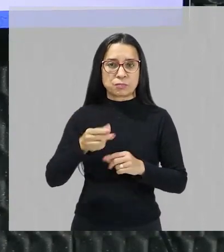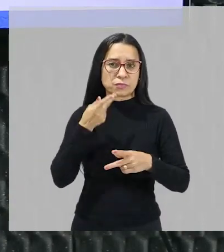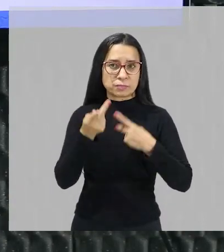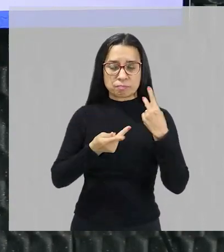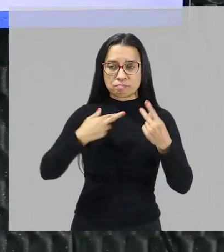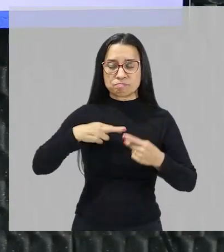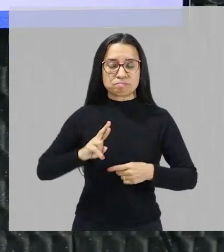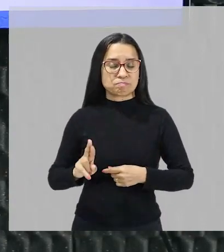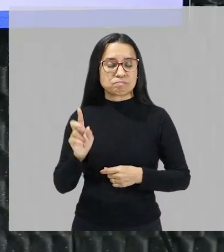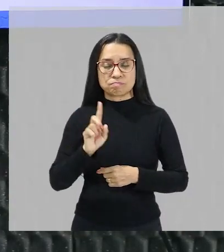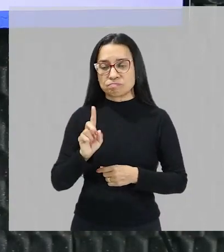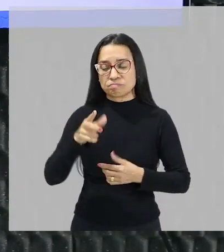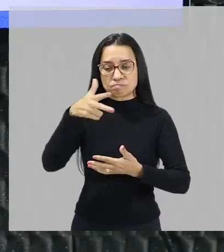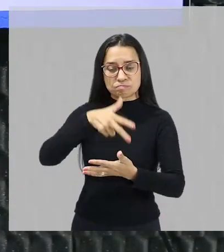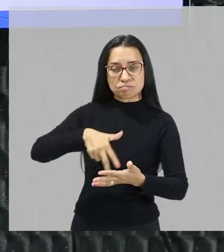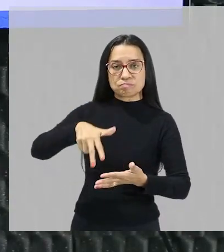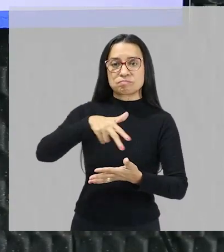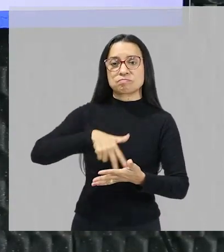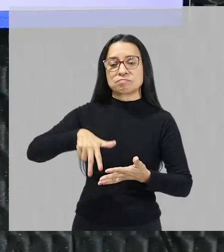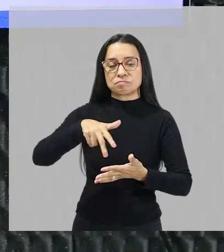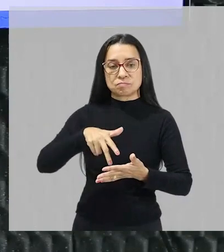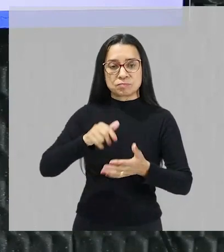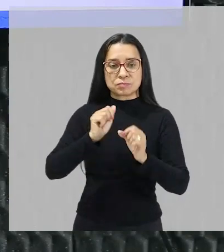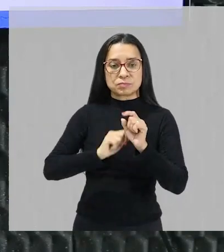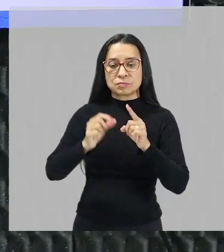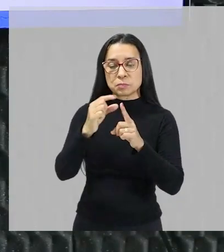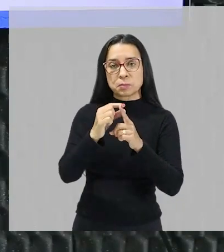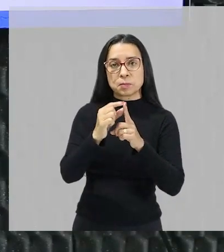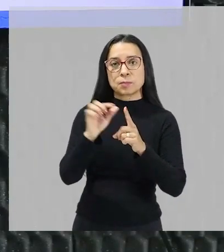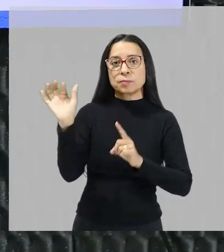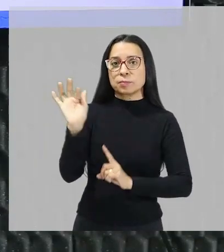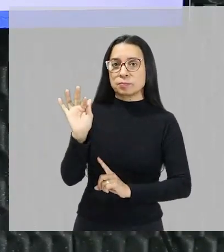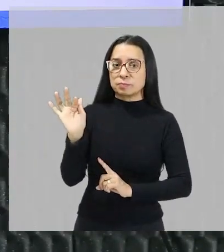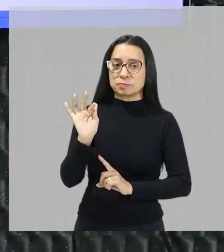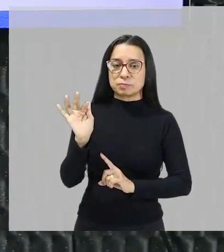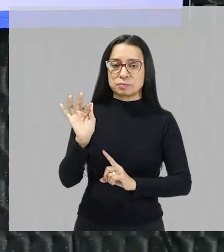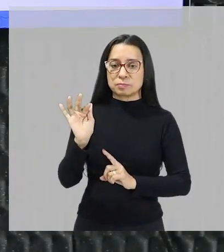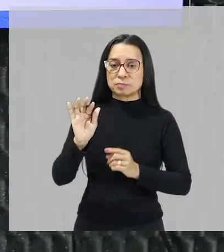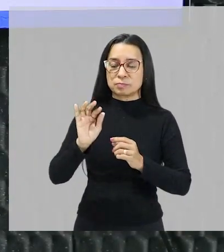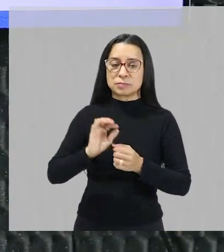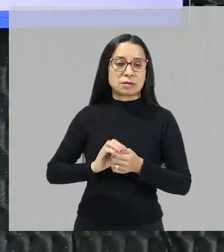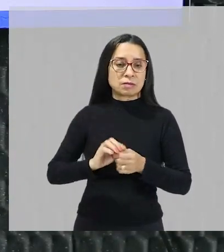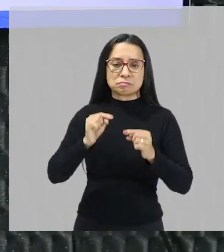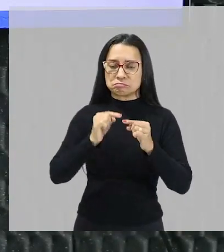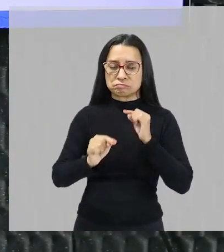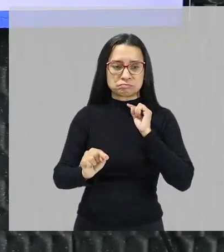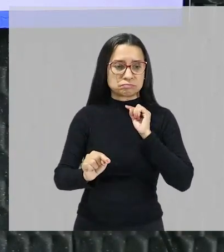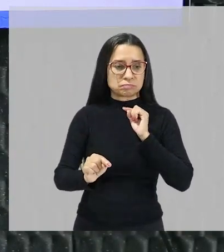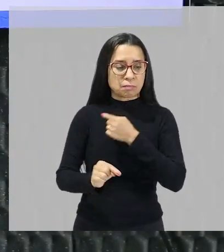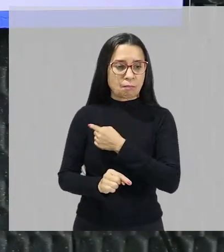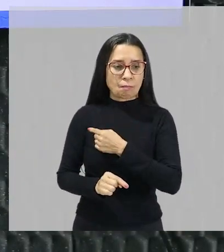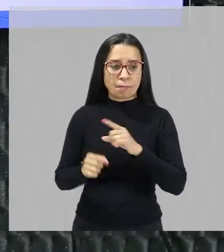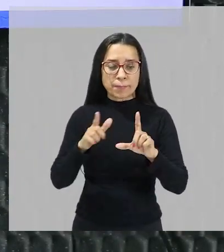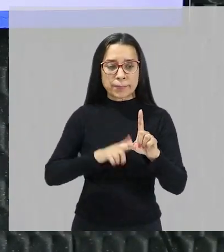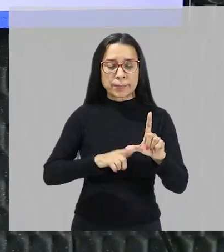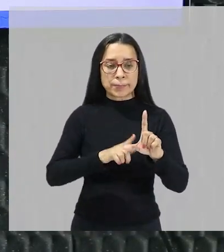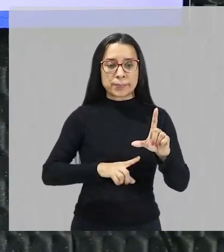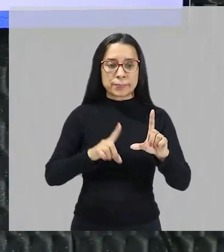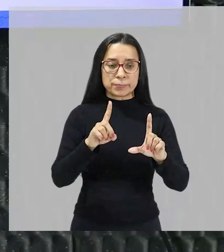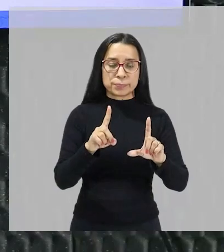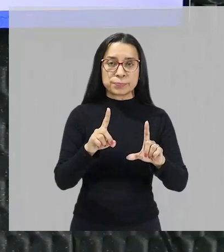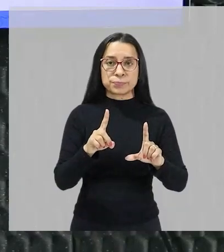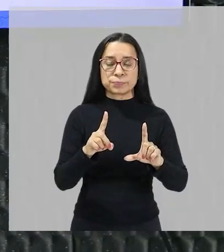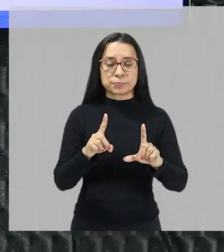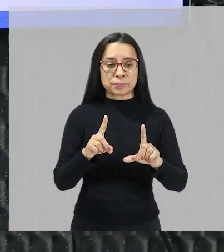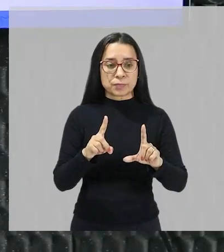de quadrilha, né? De palavras francesas, então está fora do tema. Letra D. Restauração dos costumes